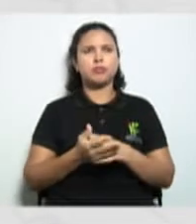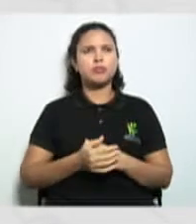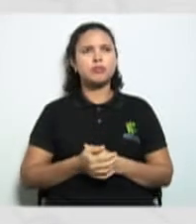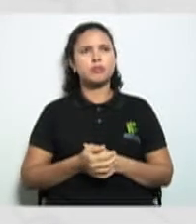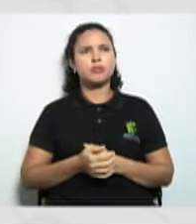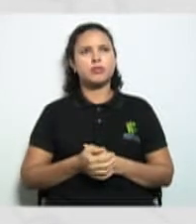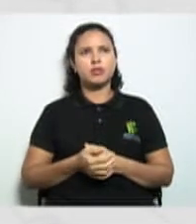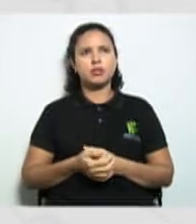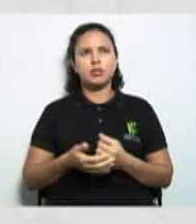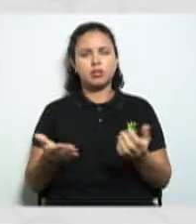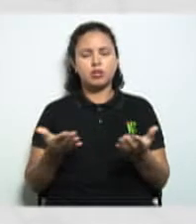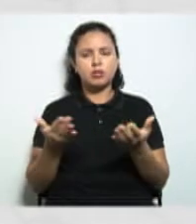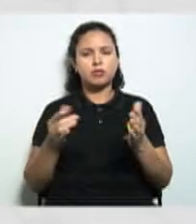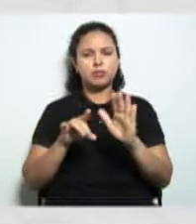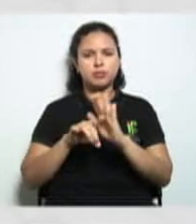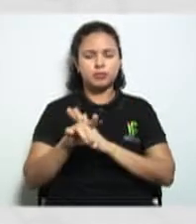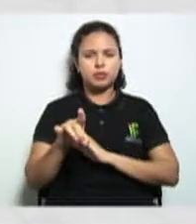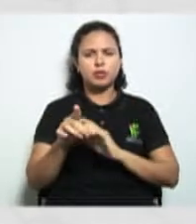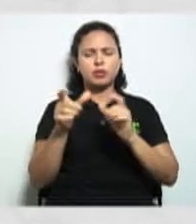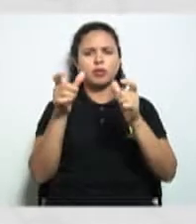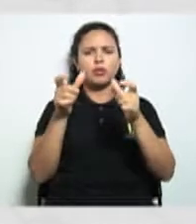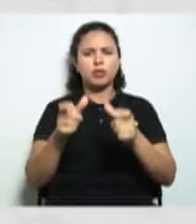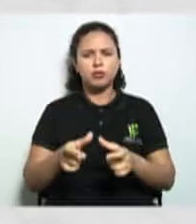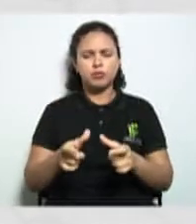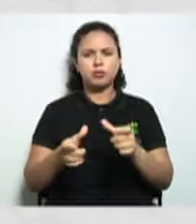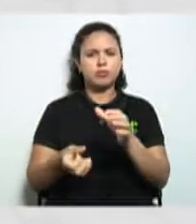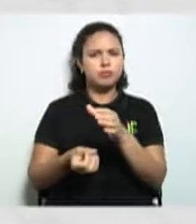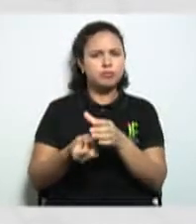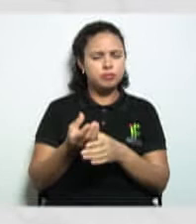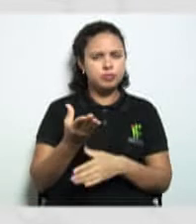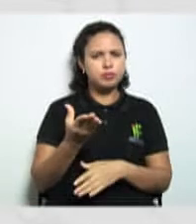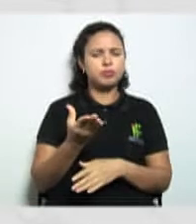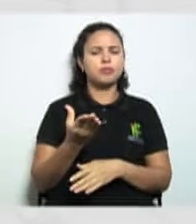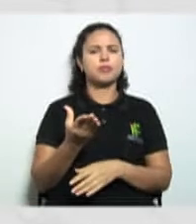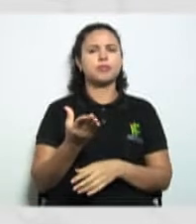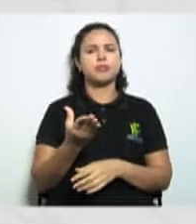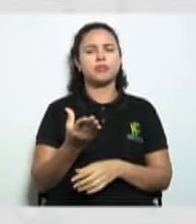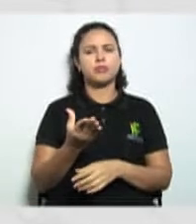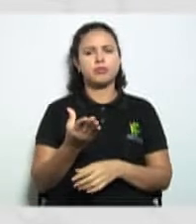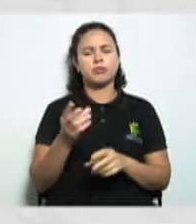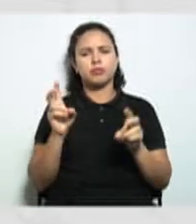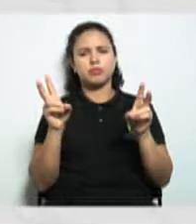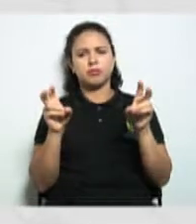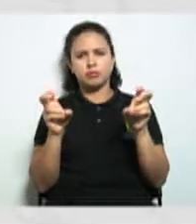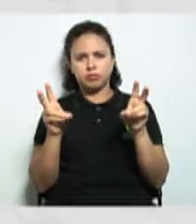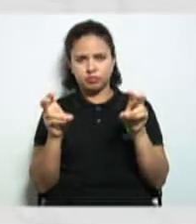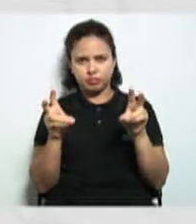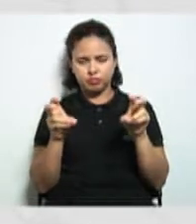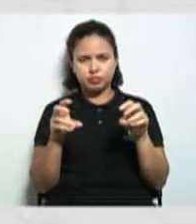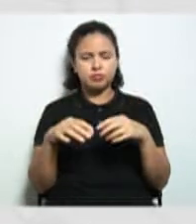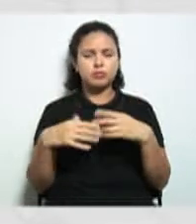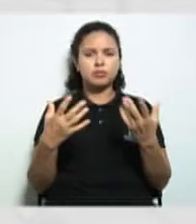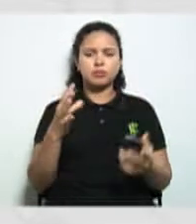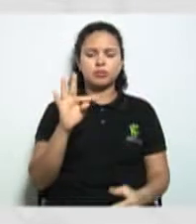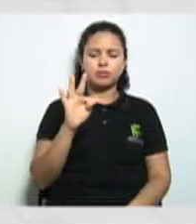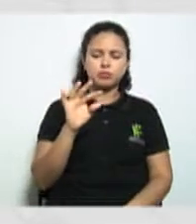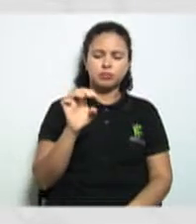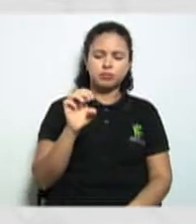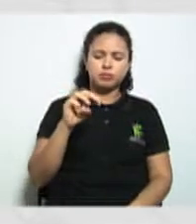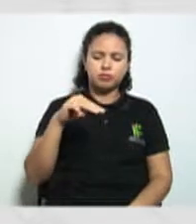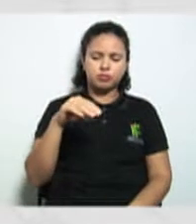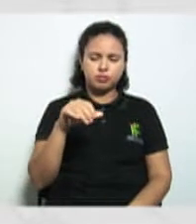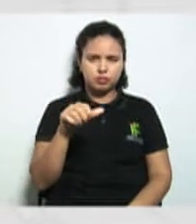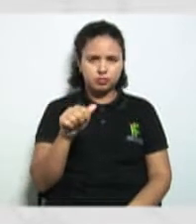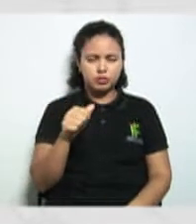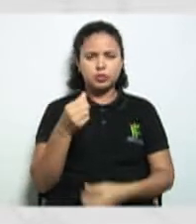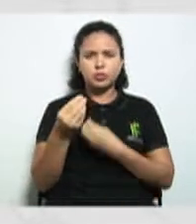gente pergunta, de onde é que surgem, então, os temas? Como é que eu vou conseguir